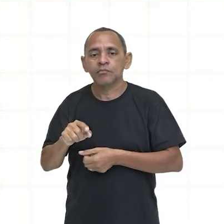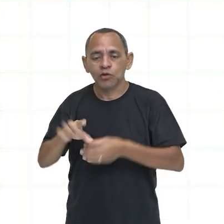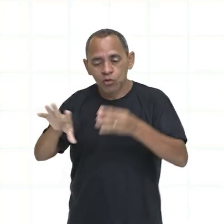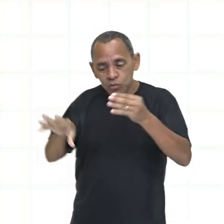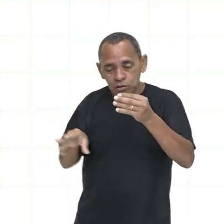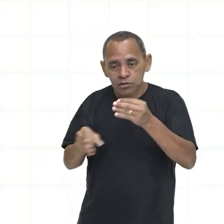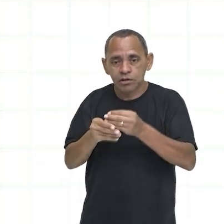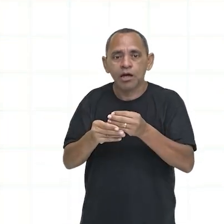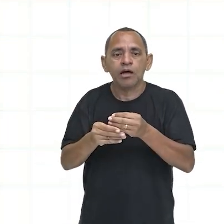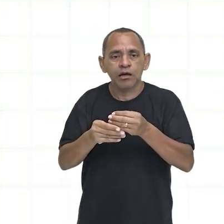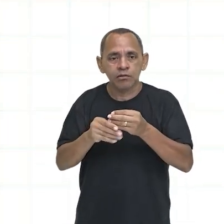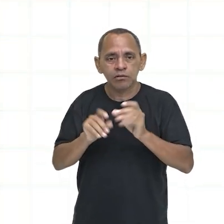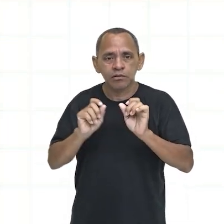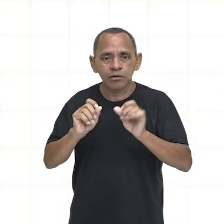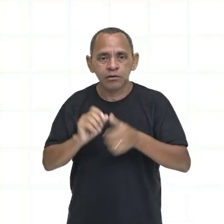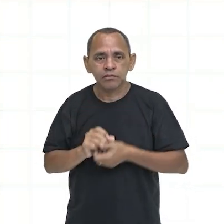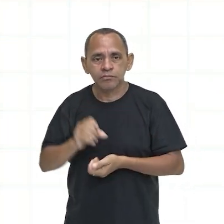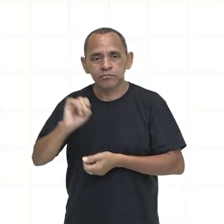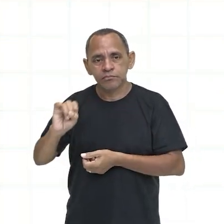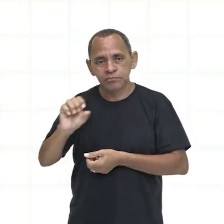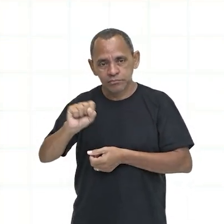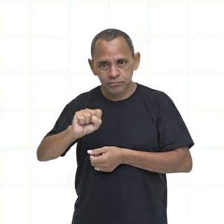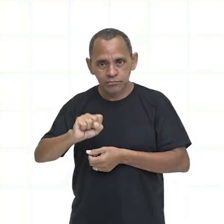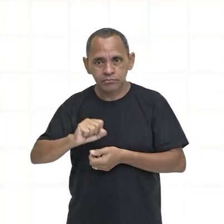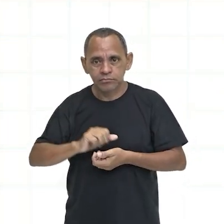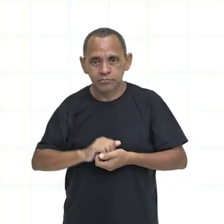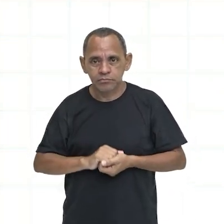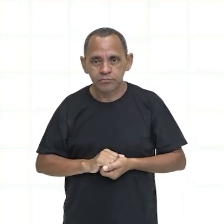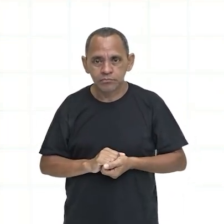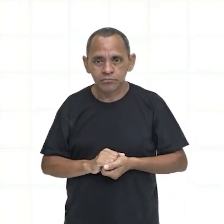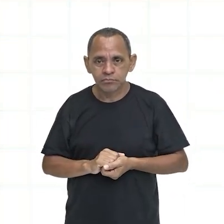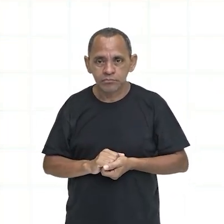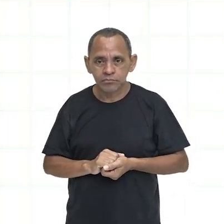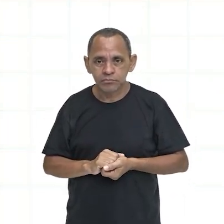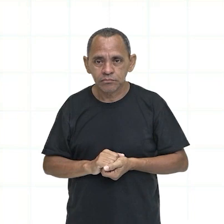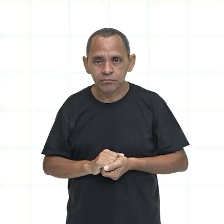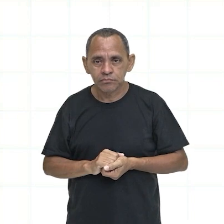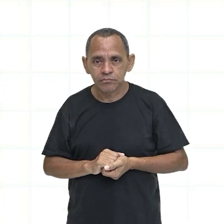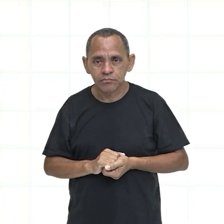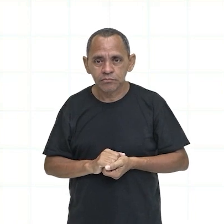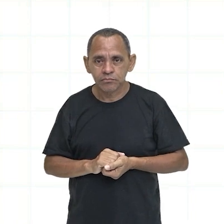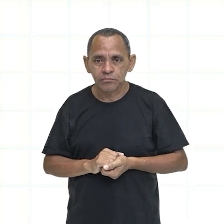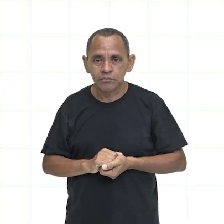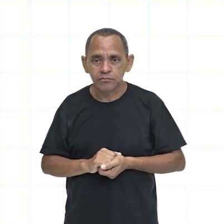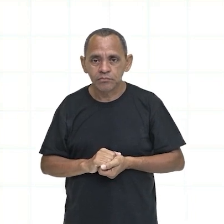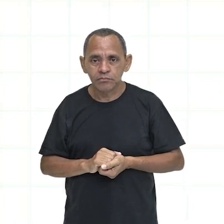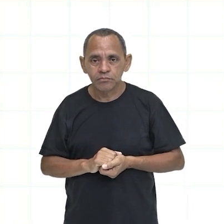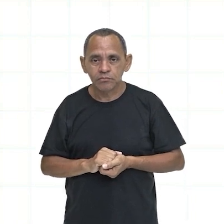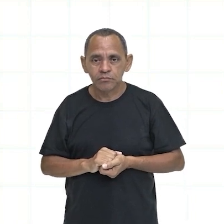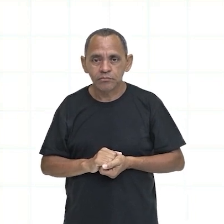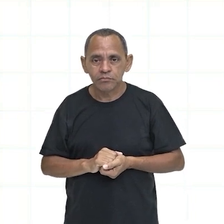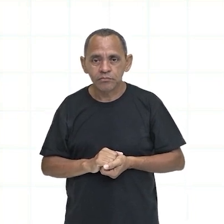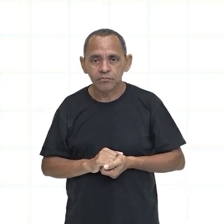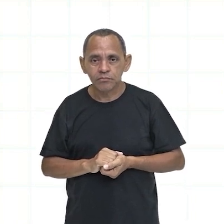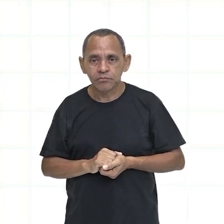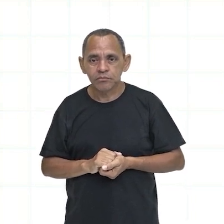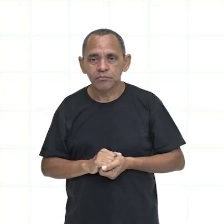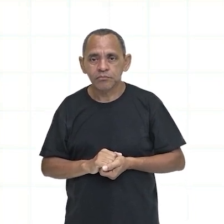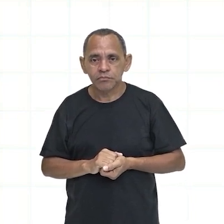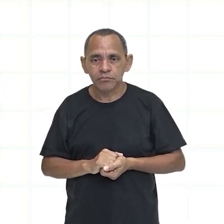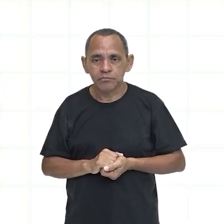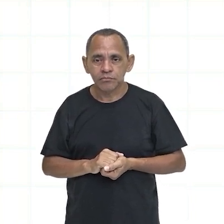ES, tá certo? Olha só. Então, nesse caso aqui, quando esses verbos tiverem essa terminação, SH,